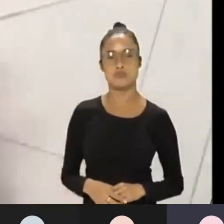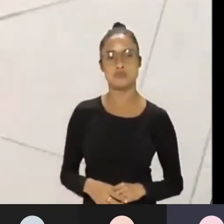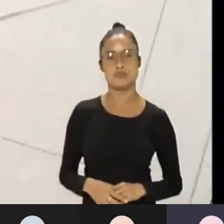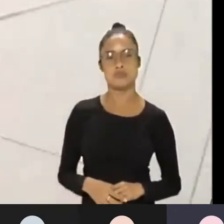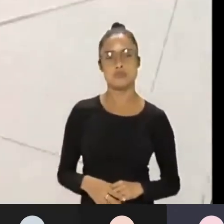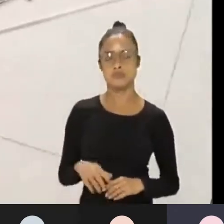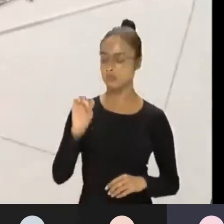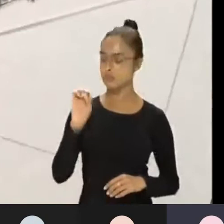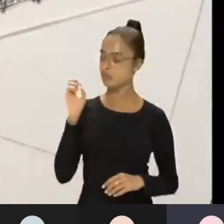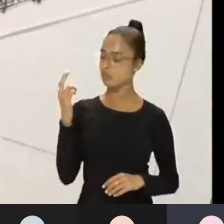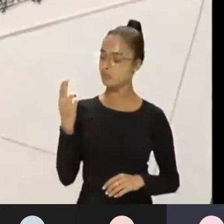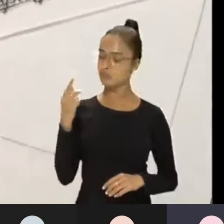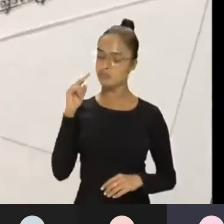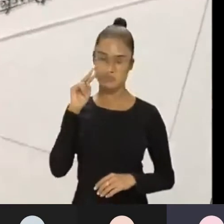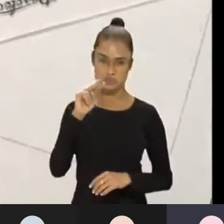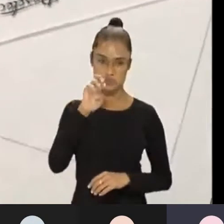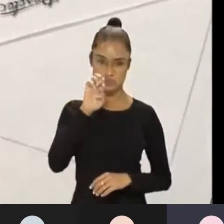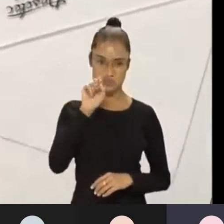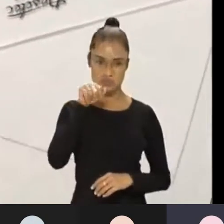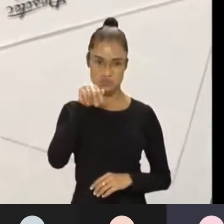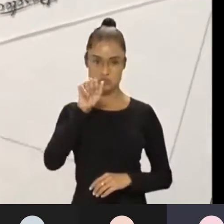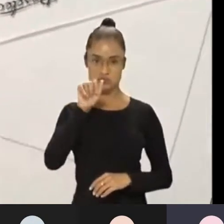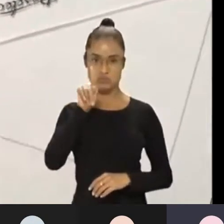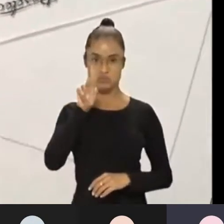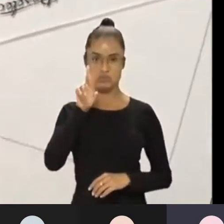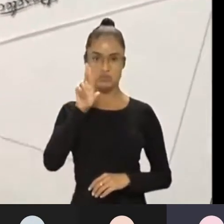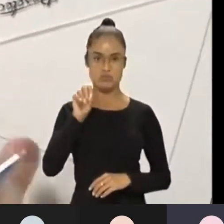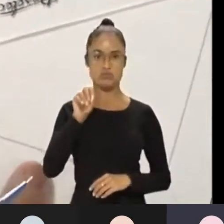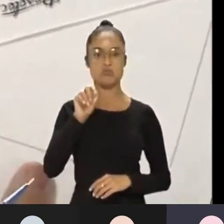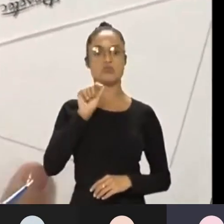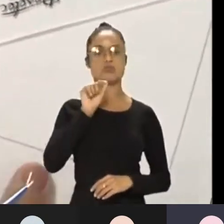Ou eu poderia ter posto o esquadro no ponto.